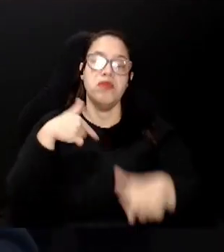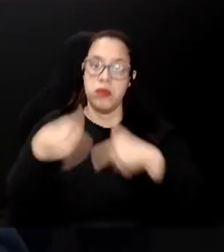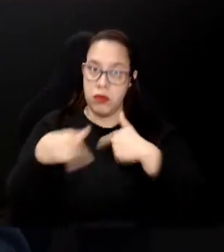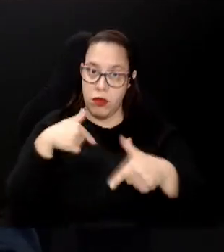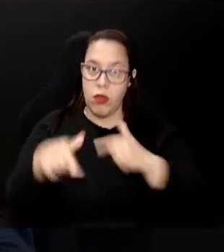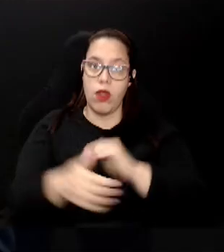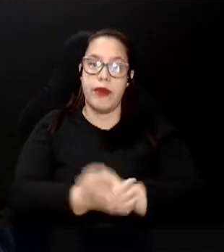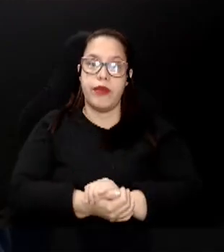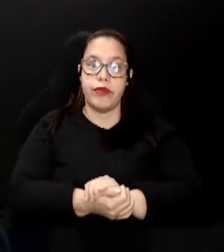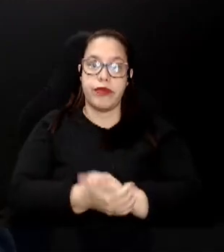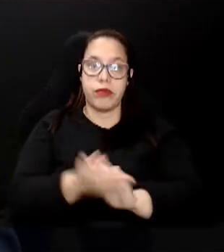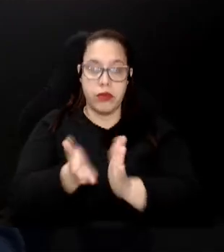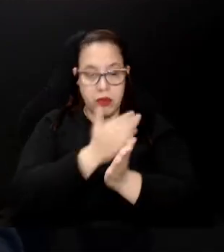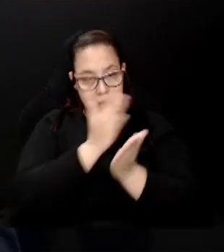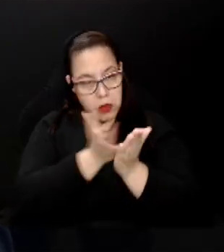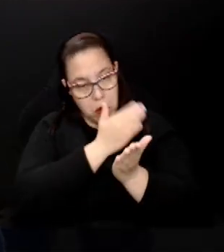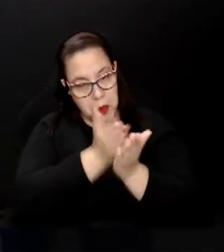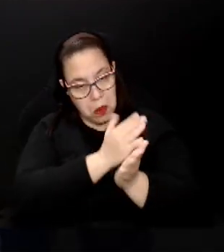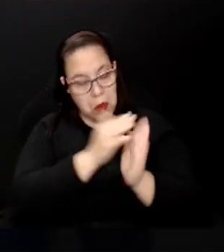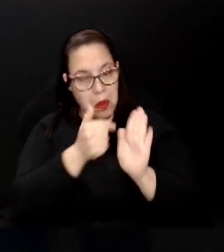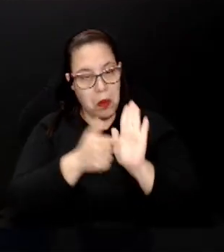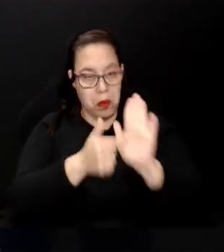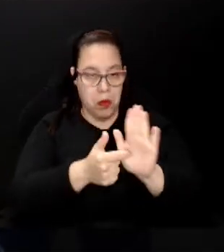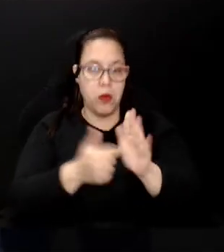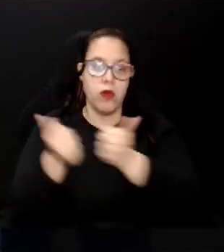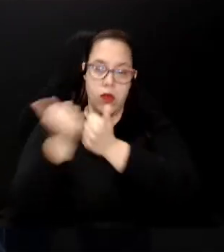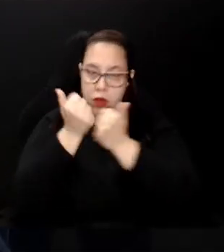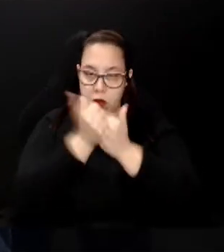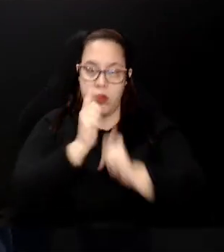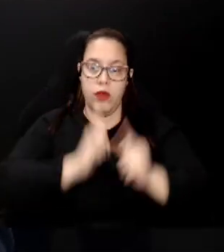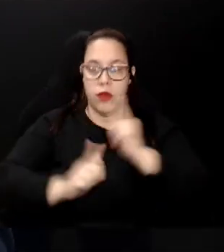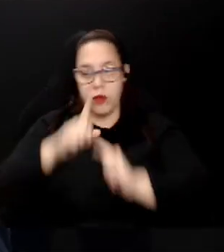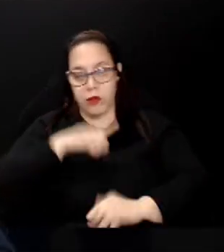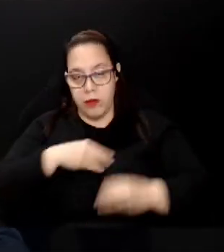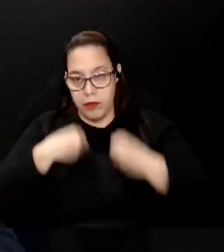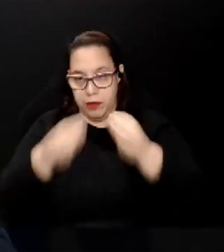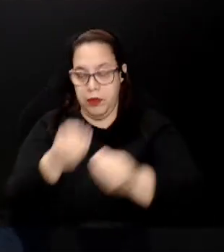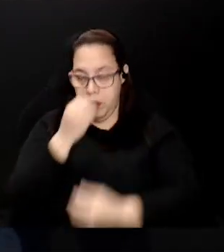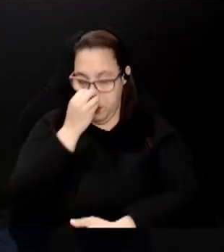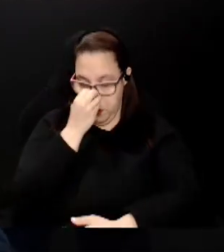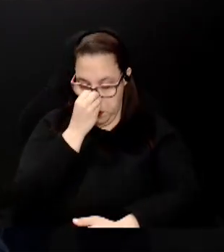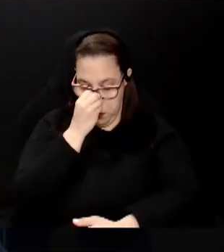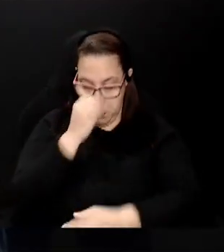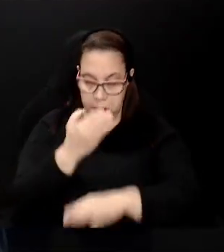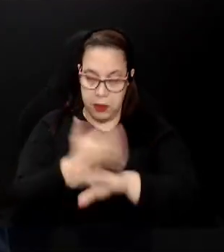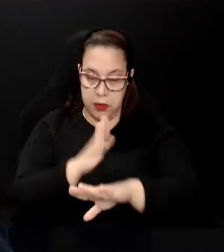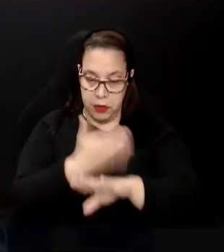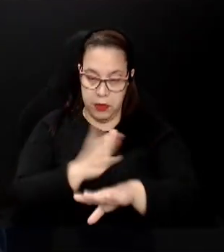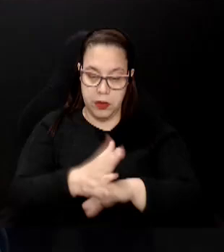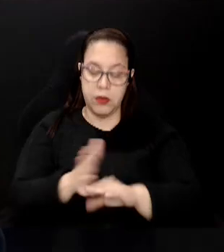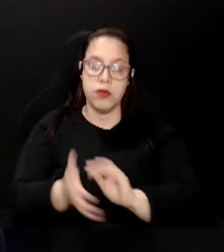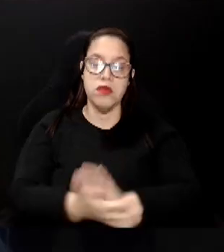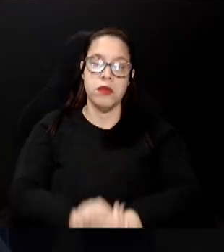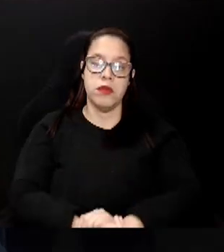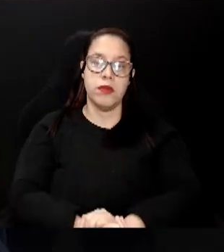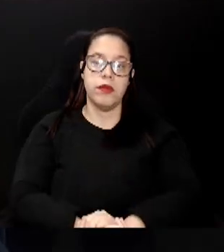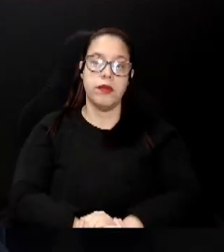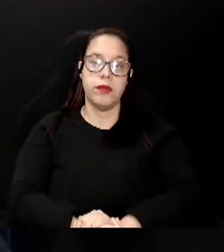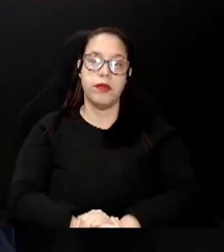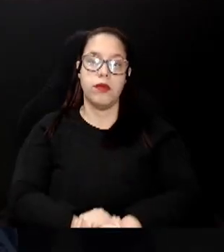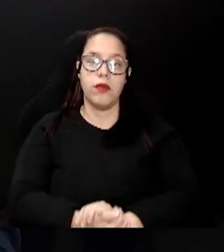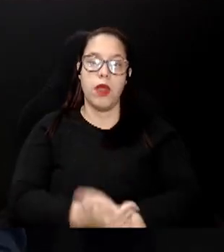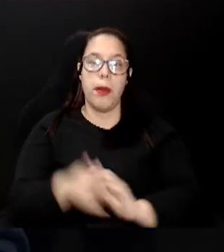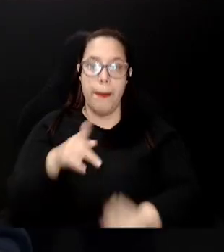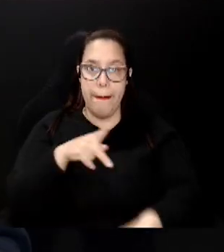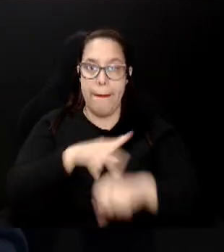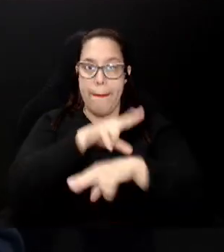foi executado e do suporte que a gestão de contratos dá. Então é uma prática que a gente trouxe, submeteu e foi premiada, né? E que